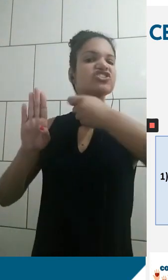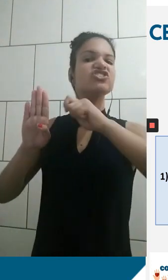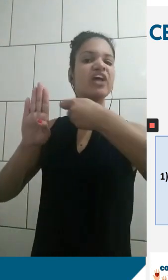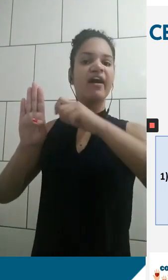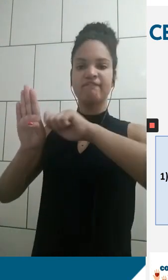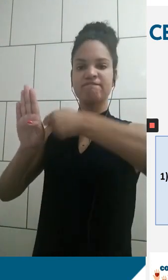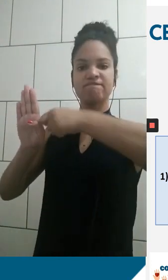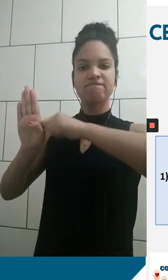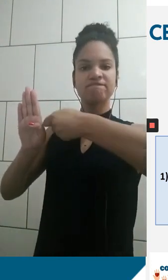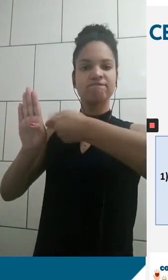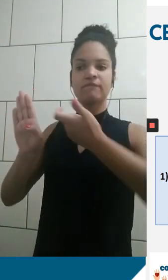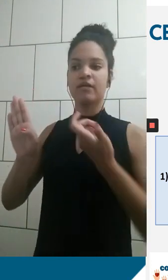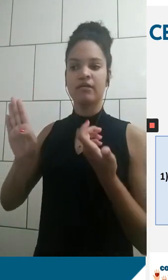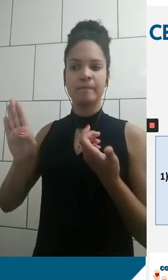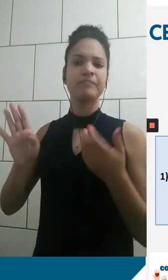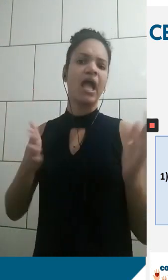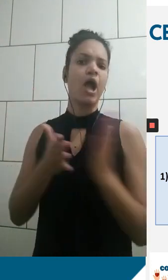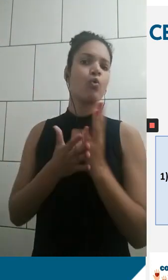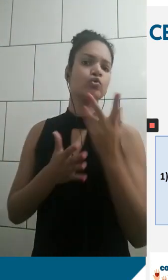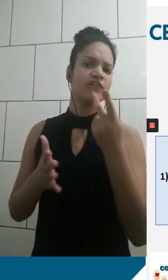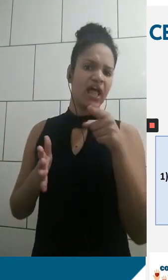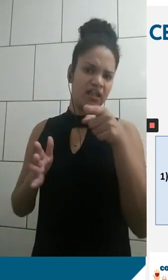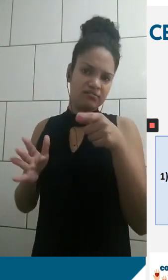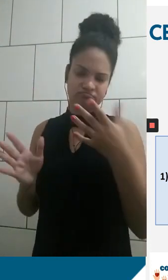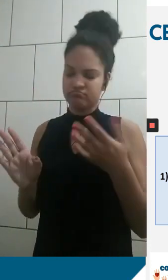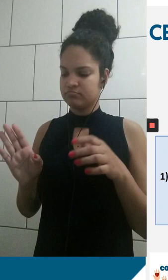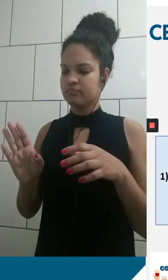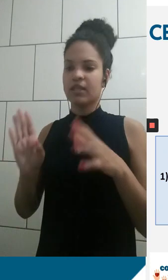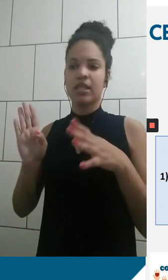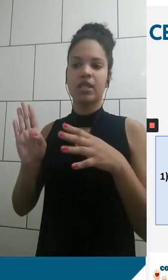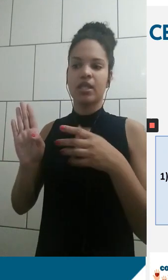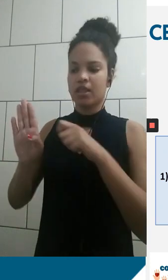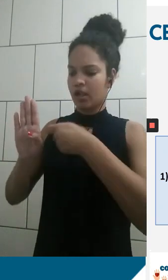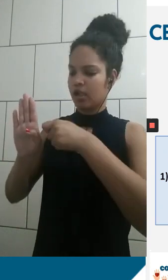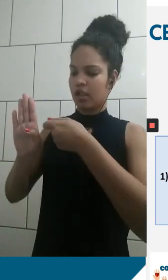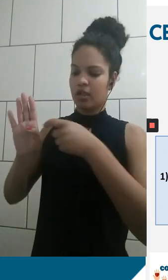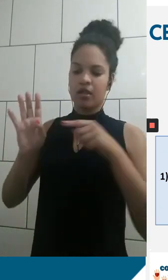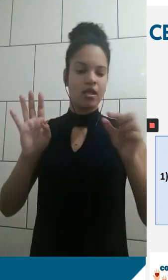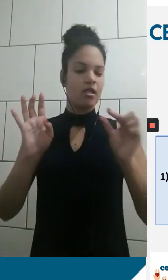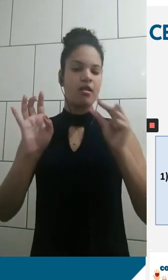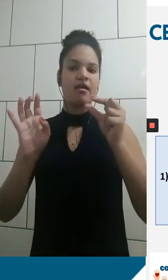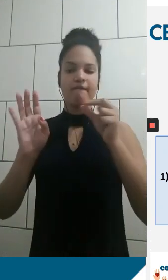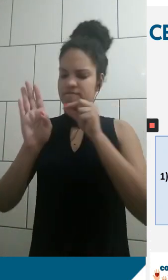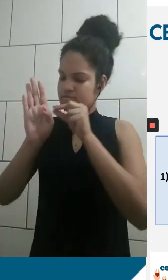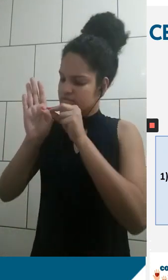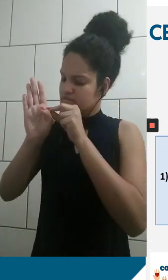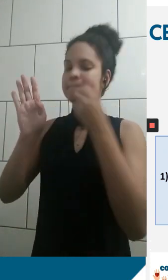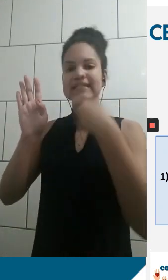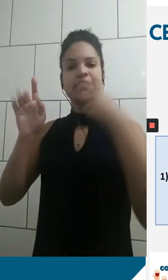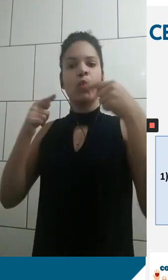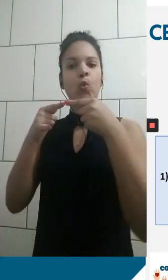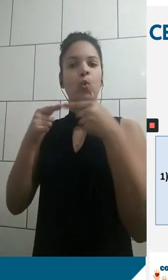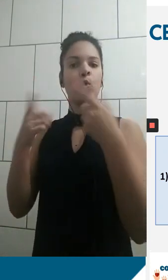chave e fechadura, para justificar ou para explicar a especificidade do substrato com a enzima.